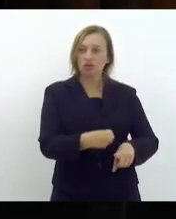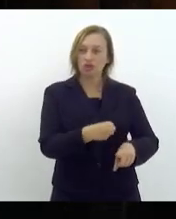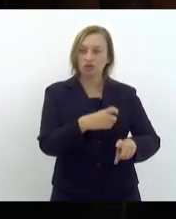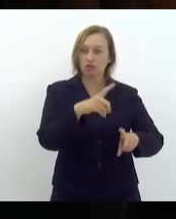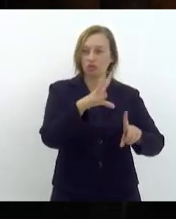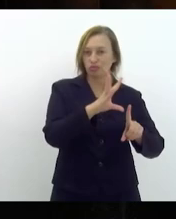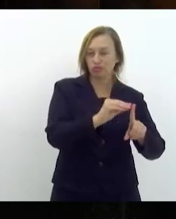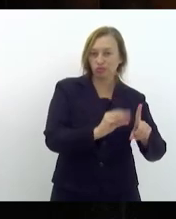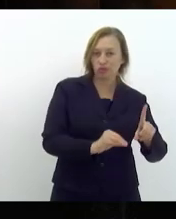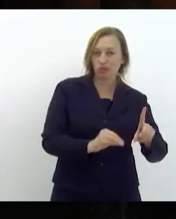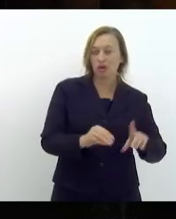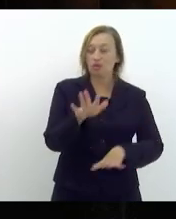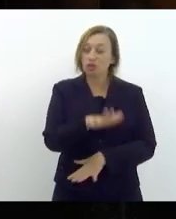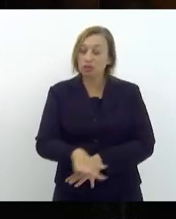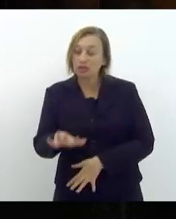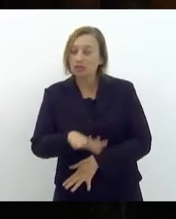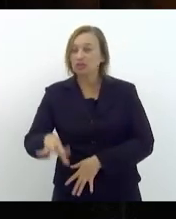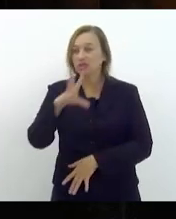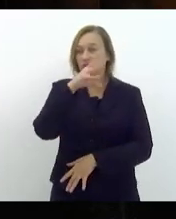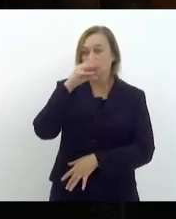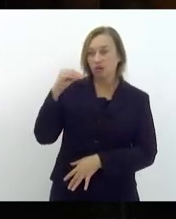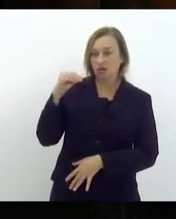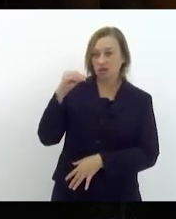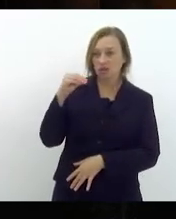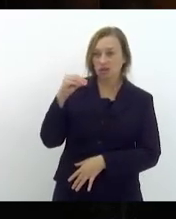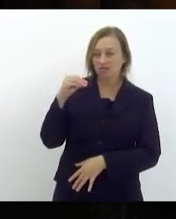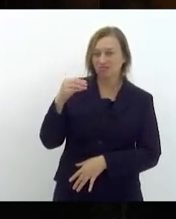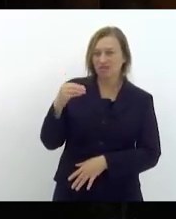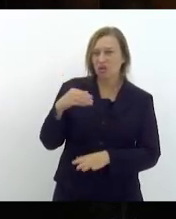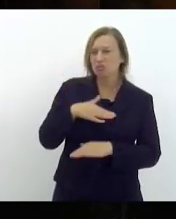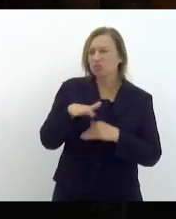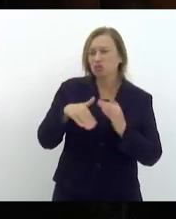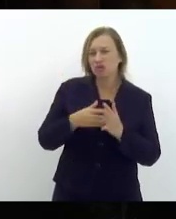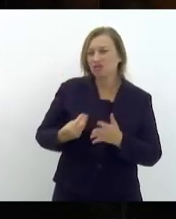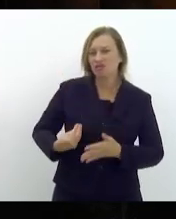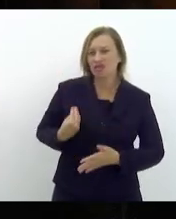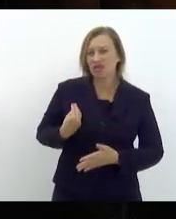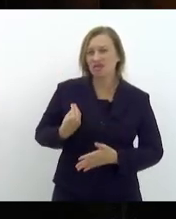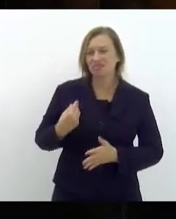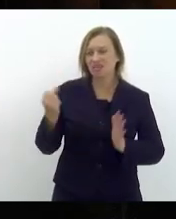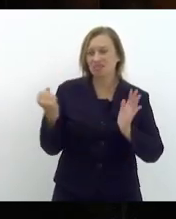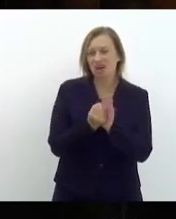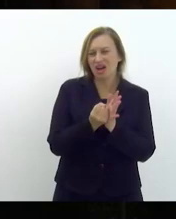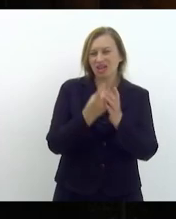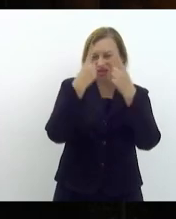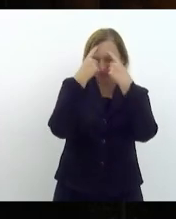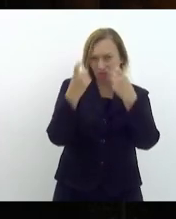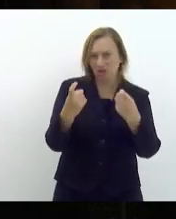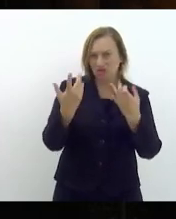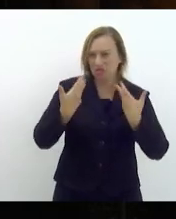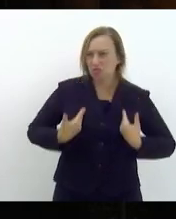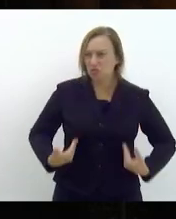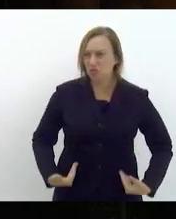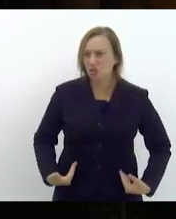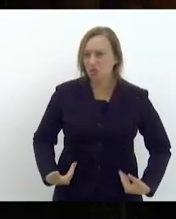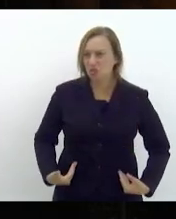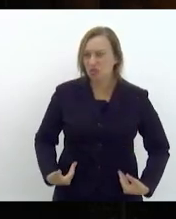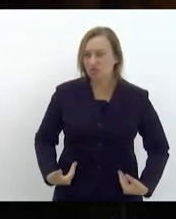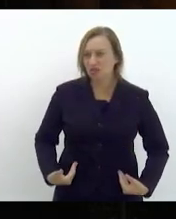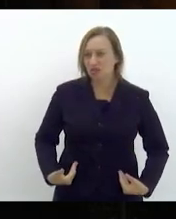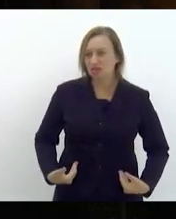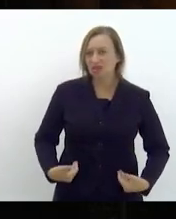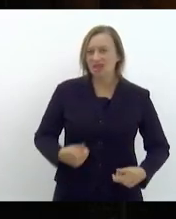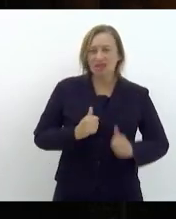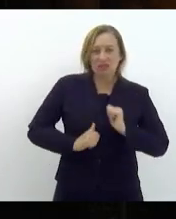são crianças e adolescentes que carregam a vida toda a marca da violência e lidam com